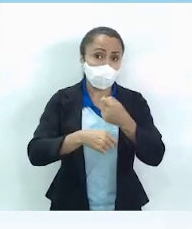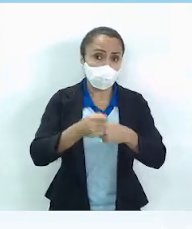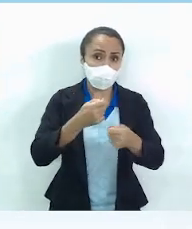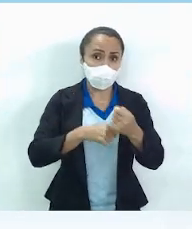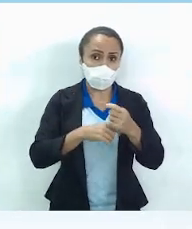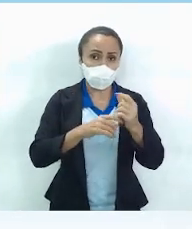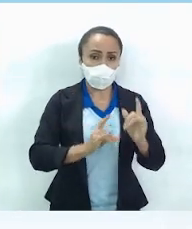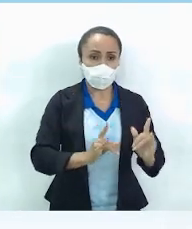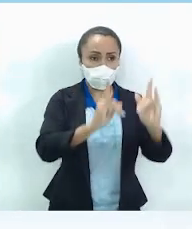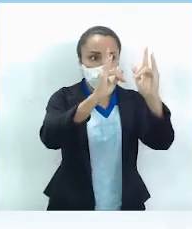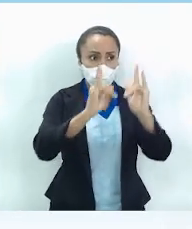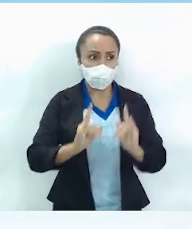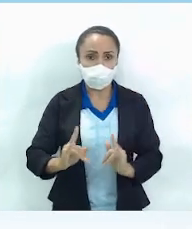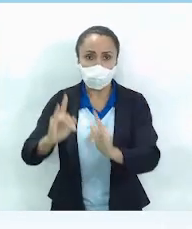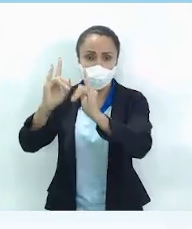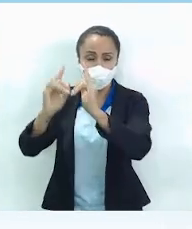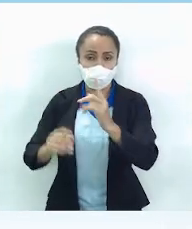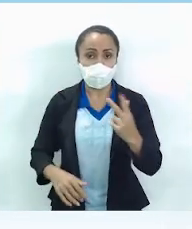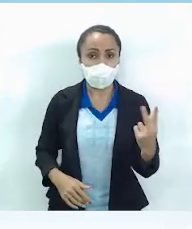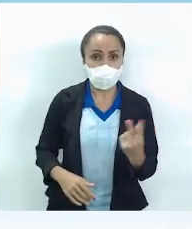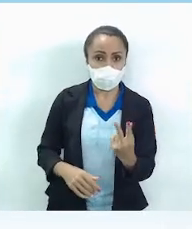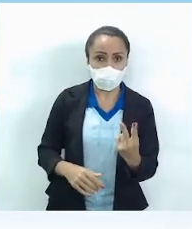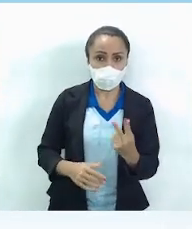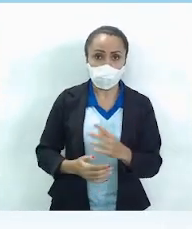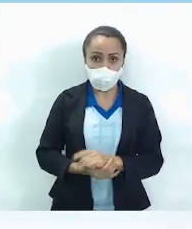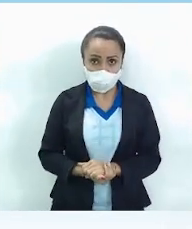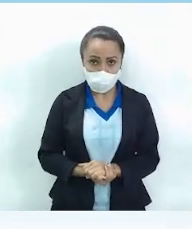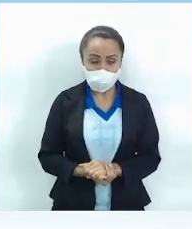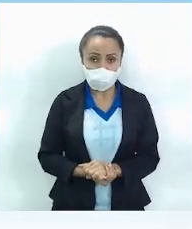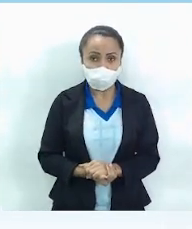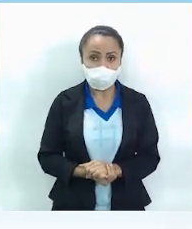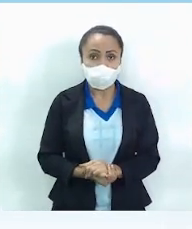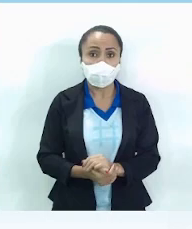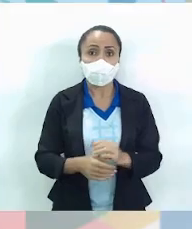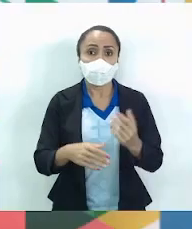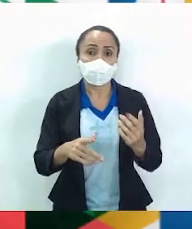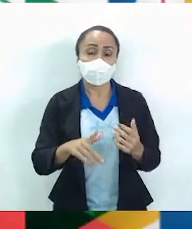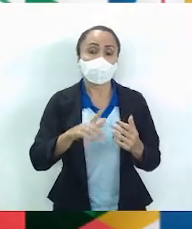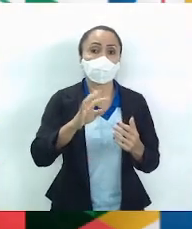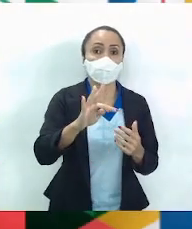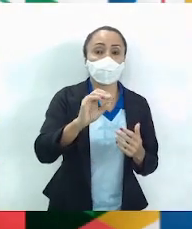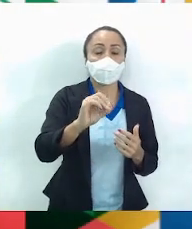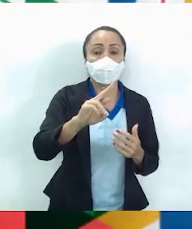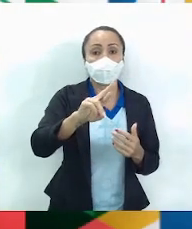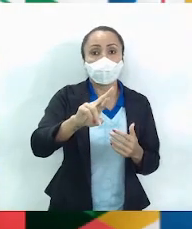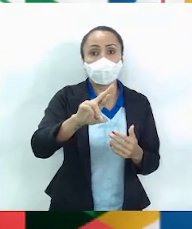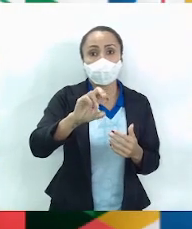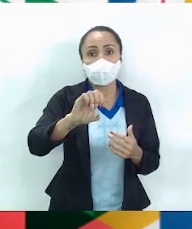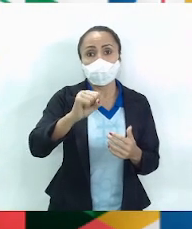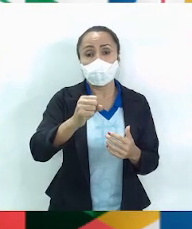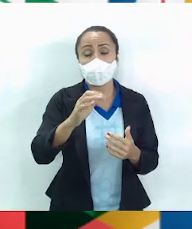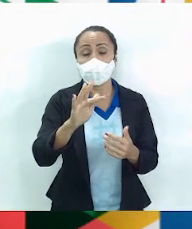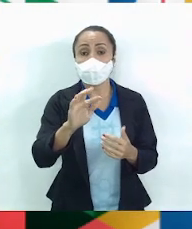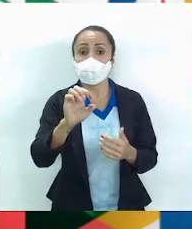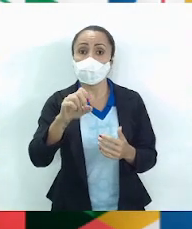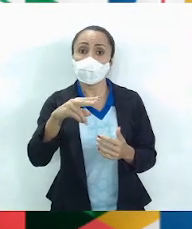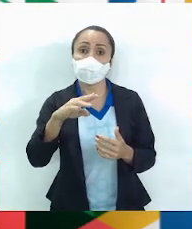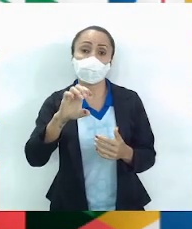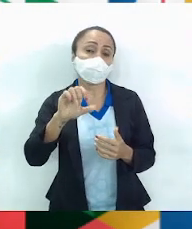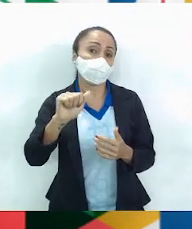Torres Gêmeas, o Wall Street, né? A hegemonia econômica do capitalismo